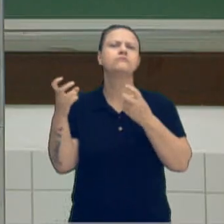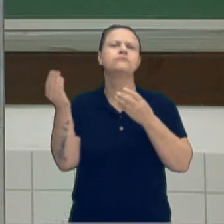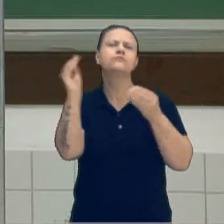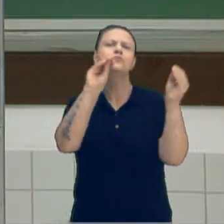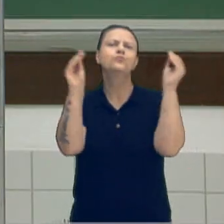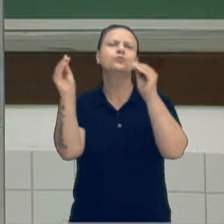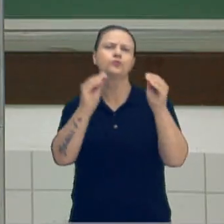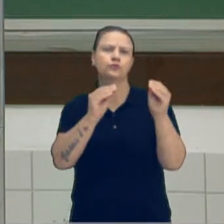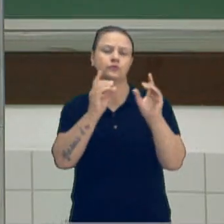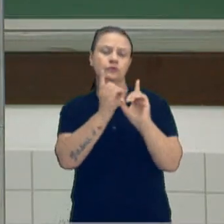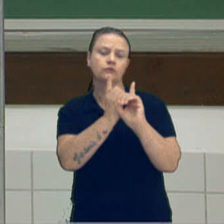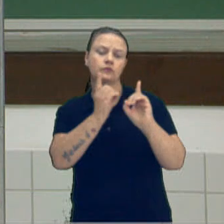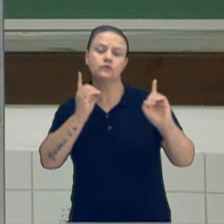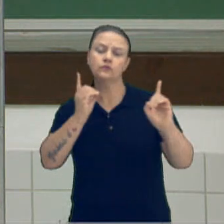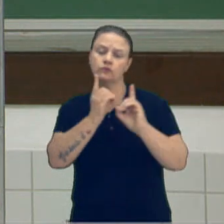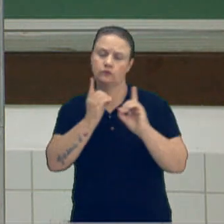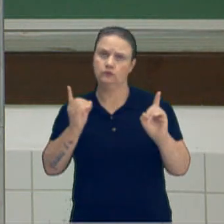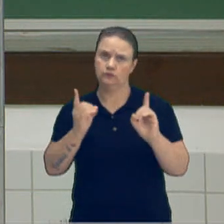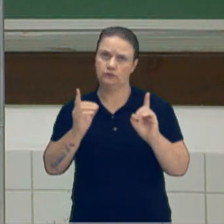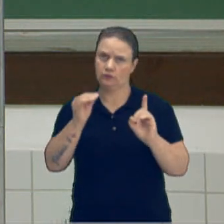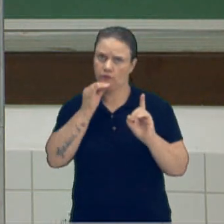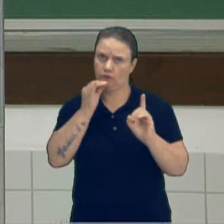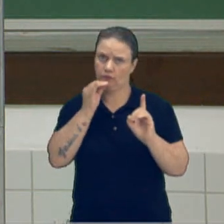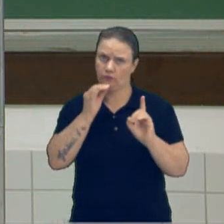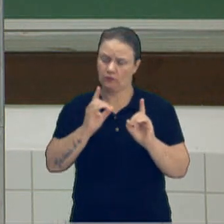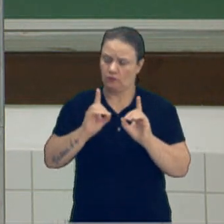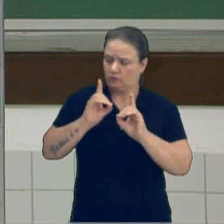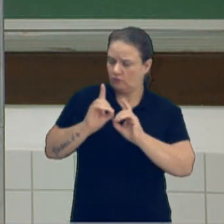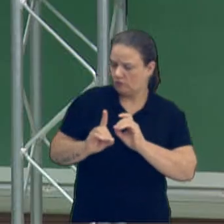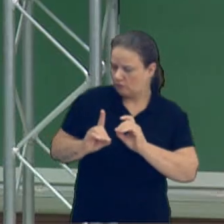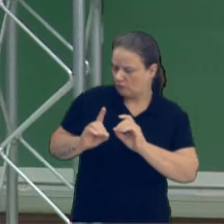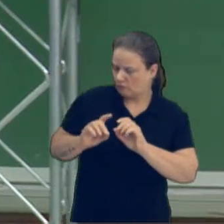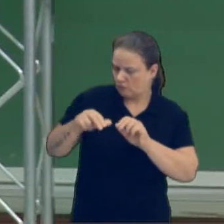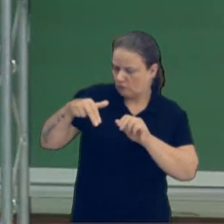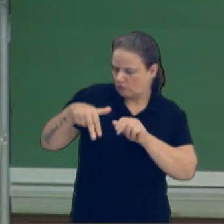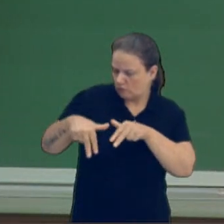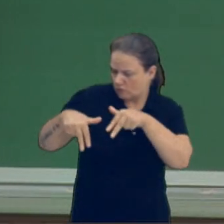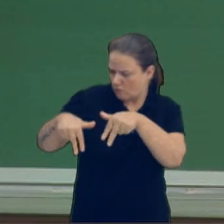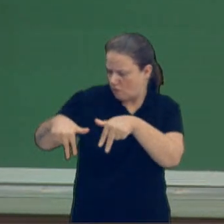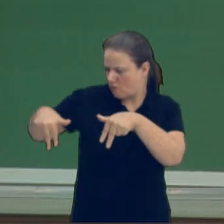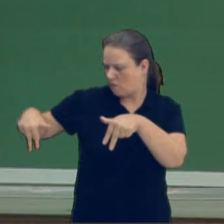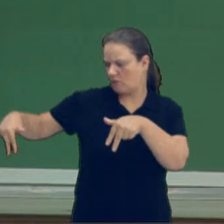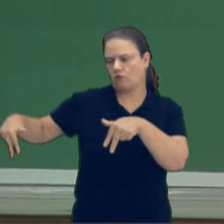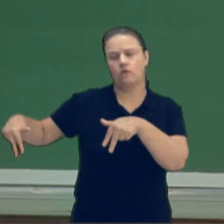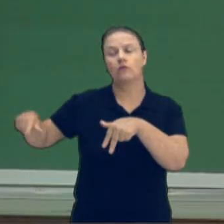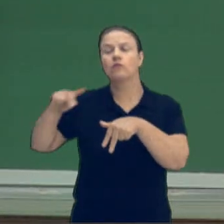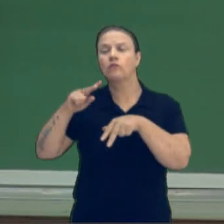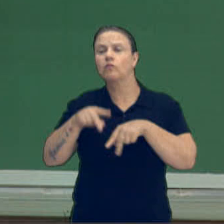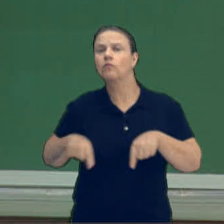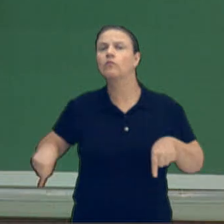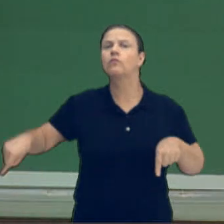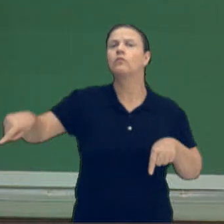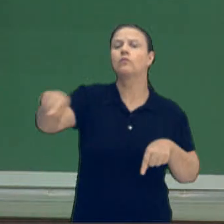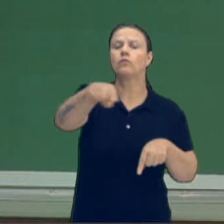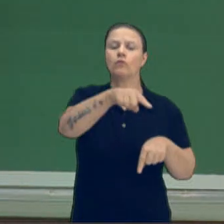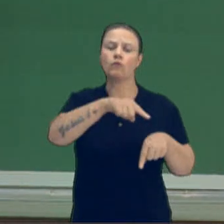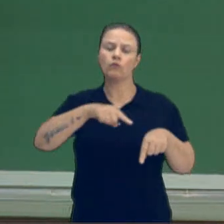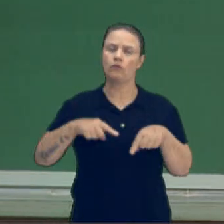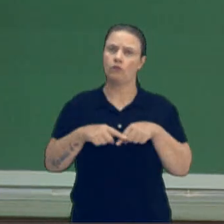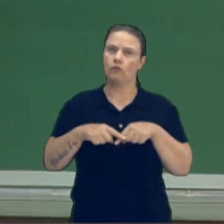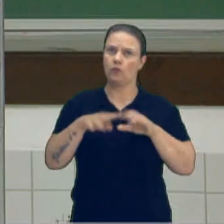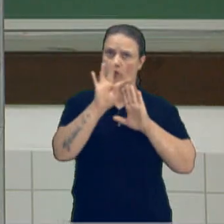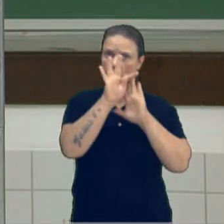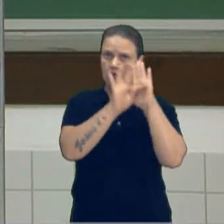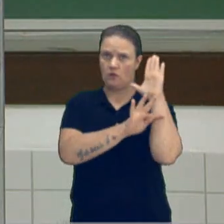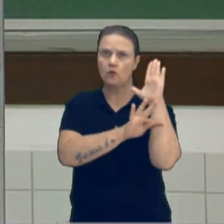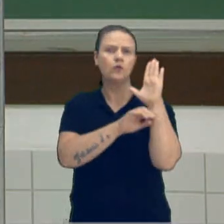a distância entre as raias. Então, a distância entre as raias vai ser esse tamanho que nós temos aqui na figura, tá? Que no texto ele